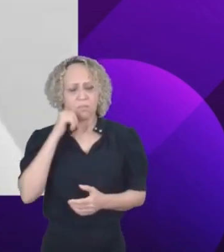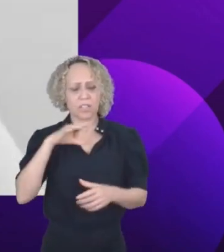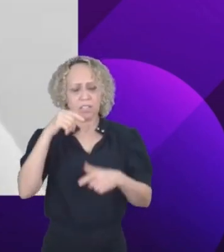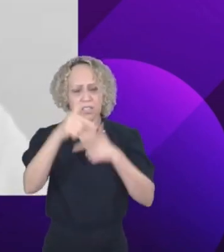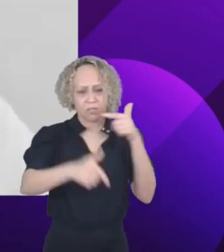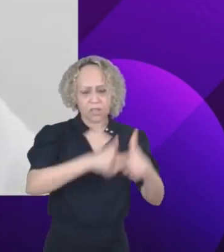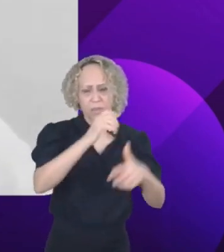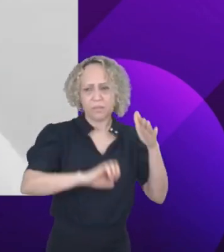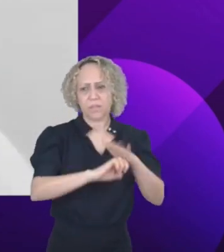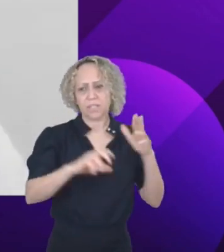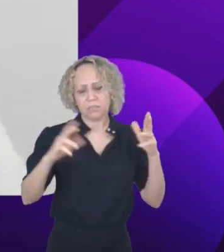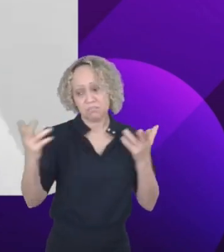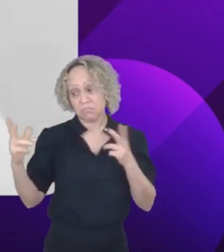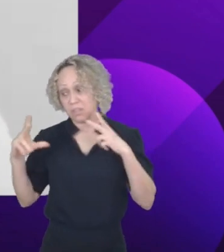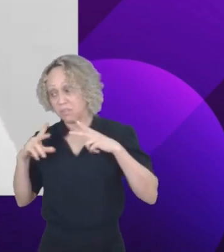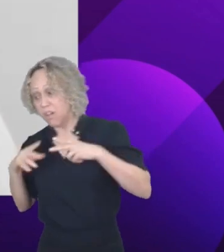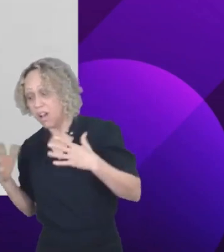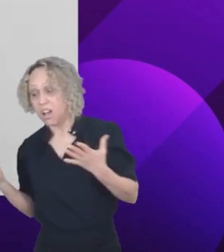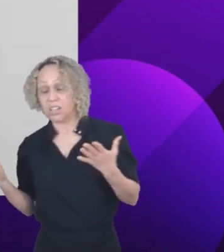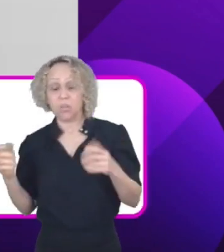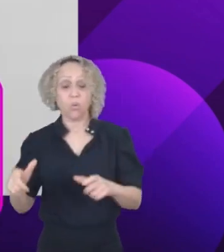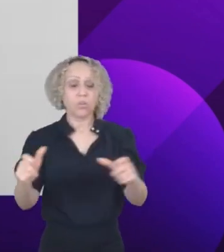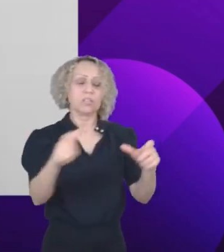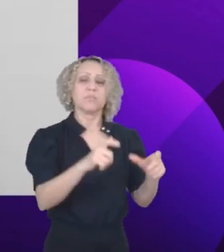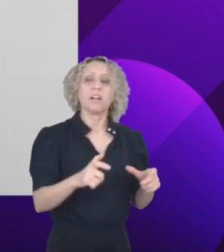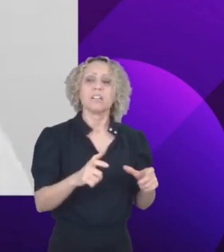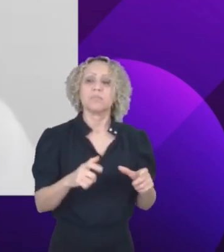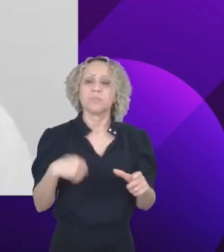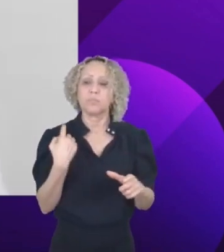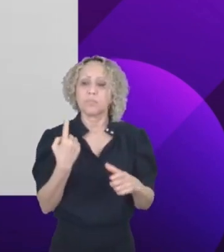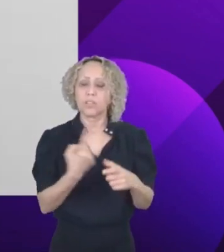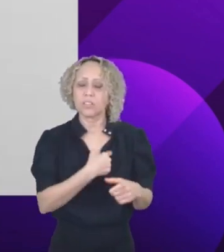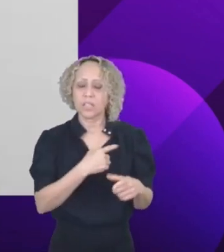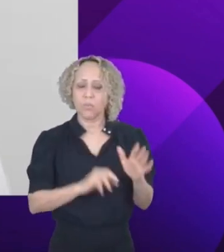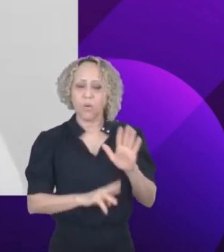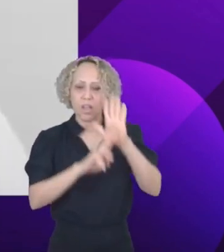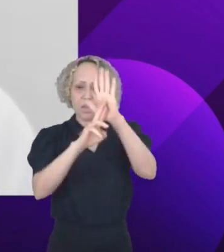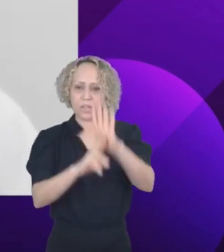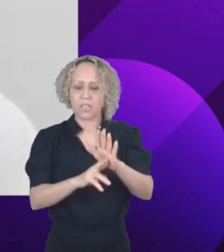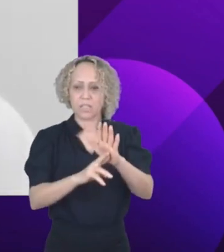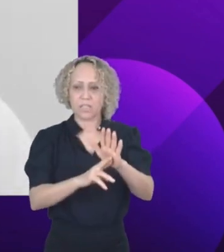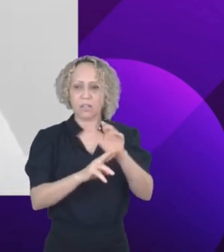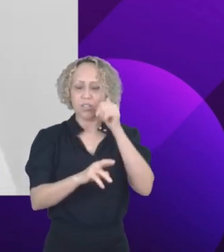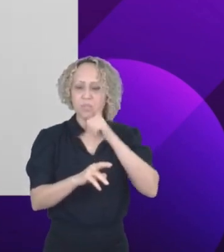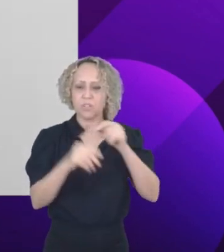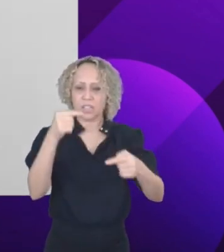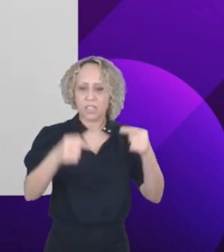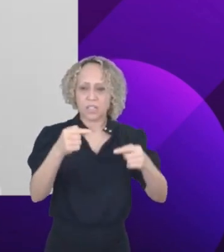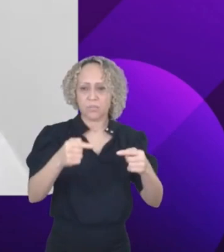privada, em outros espaços. Porque a gente tem uma representação feminina na política, a gente tem